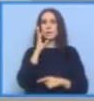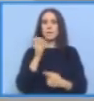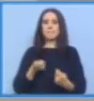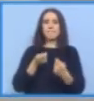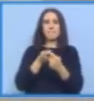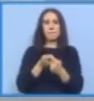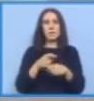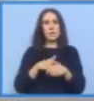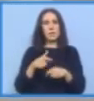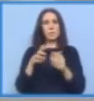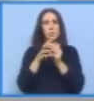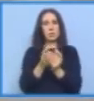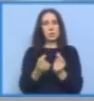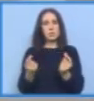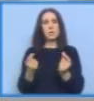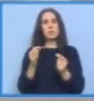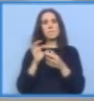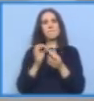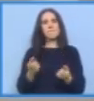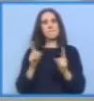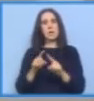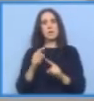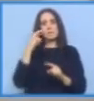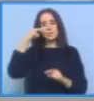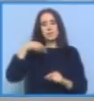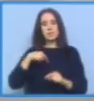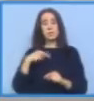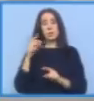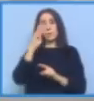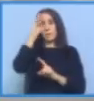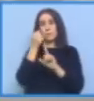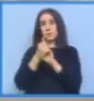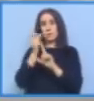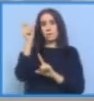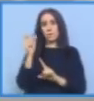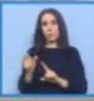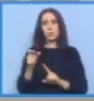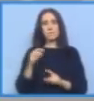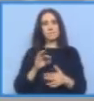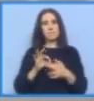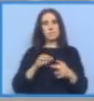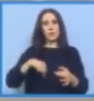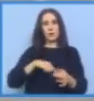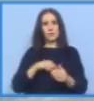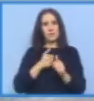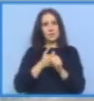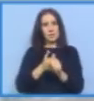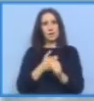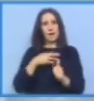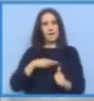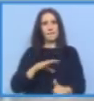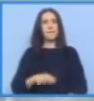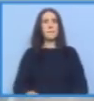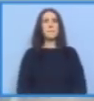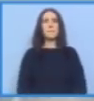que seja um tempo de oração, de reconciliação e de meditação, que é o desafio do Papa, e, portanto, é essa a linha que nós queremos seguir. Há uma certa